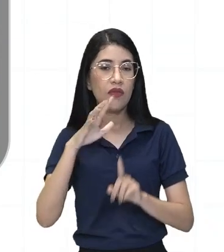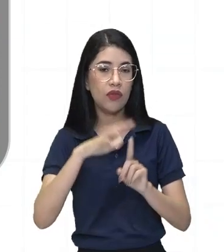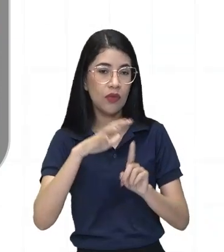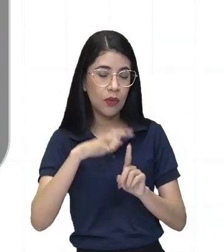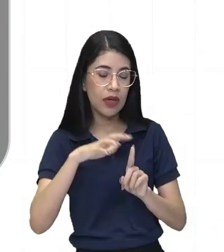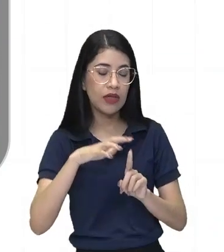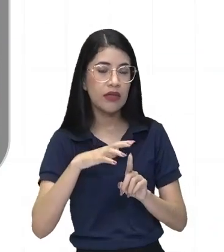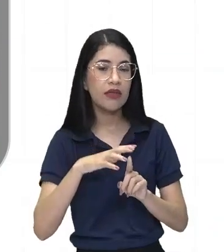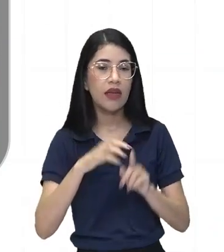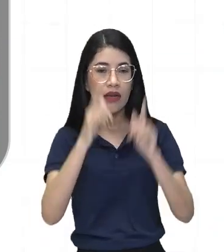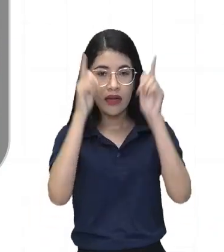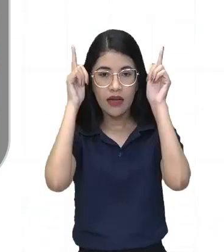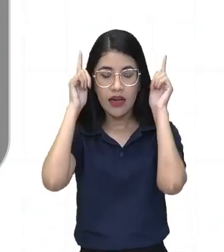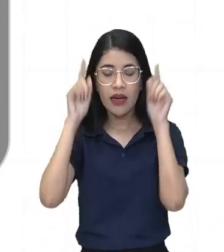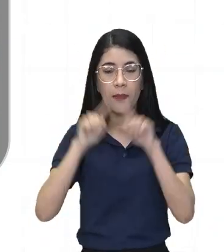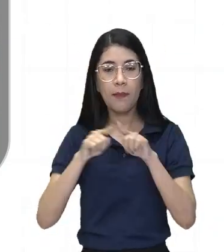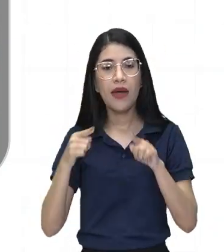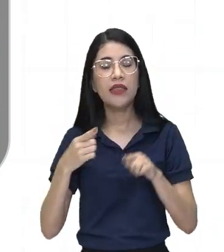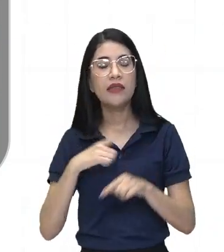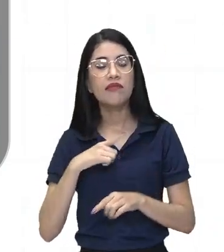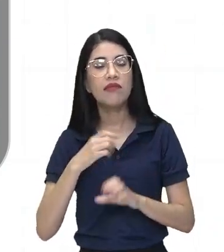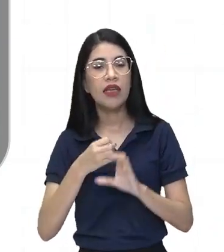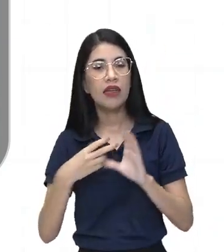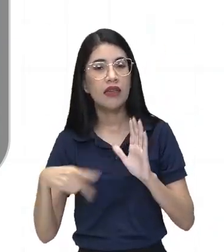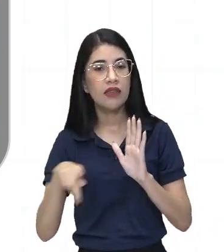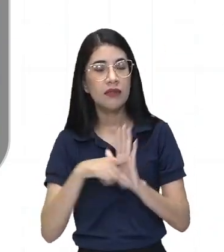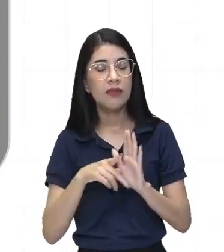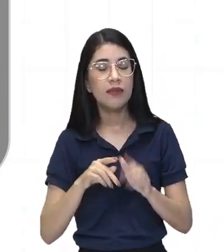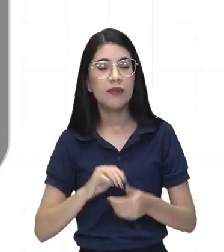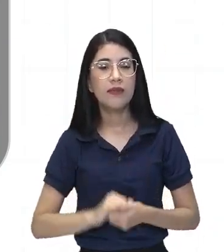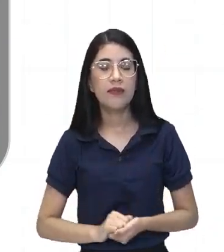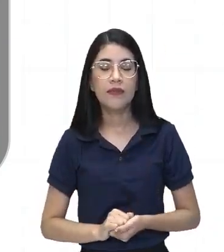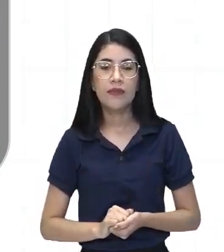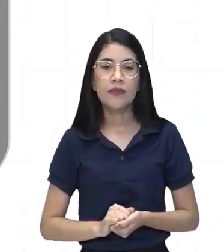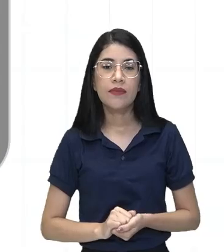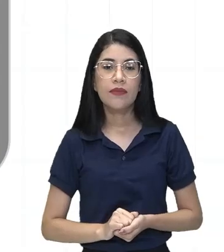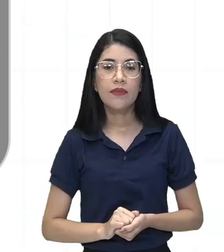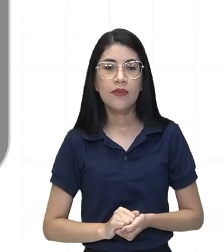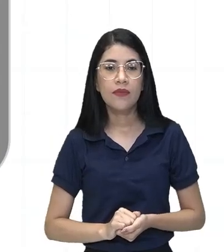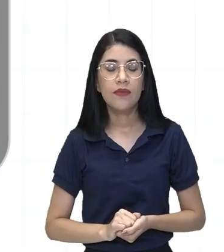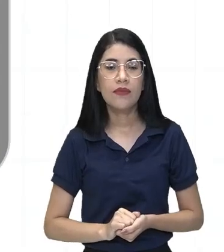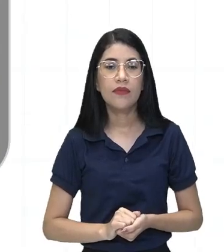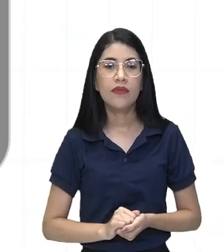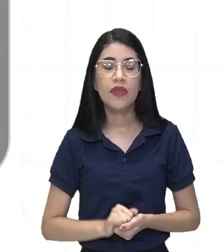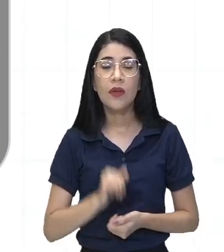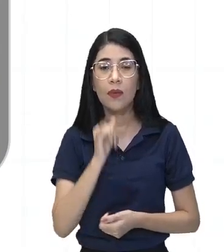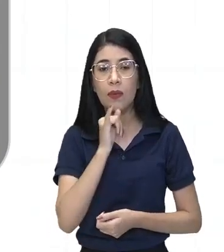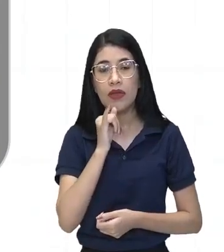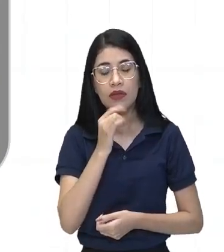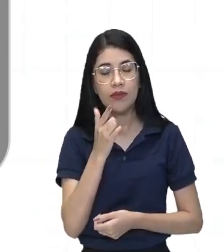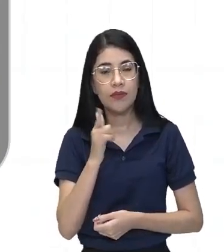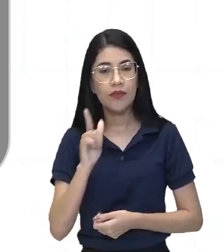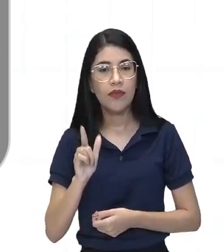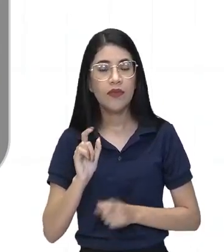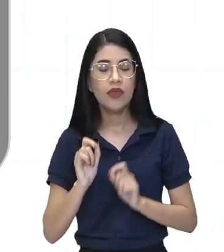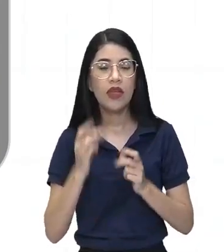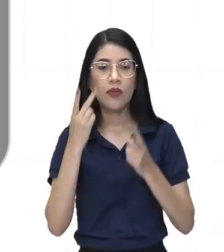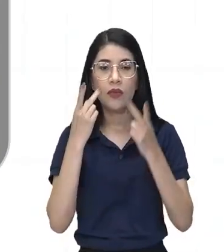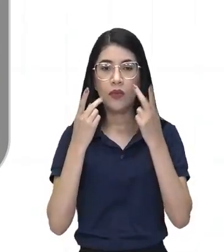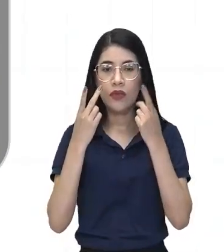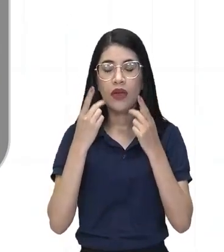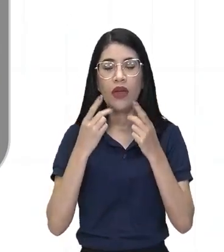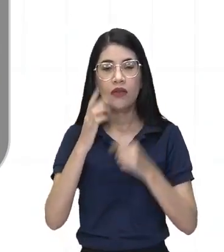vai trazer as suas características, ok? Então, aqui, mais um exemplo desse